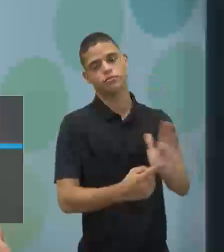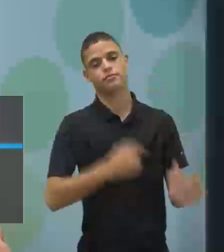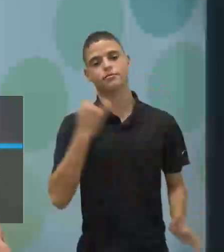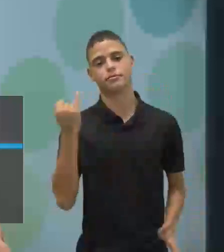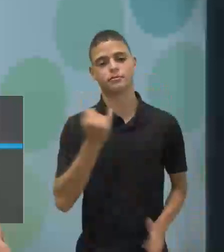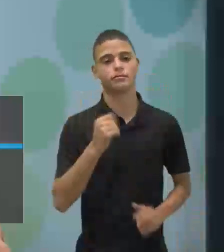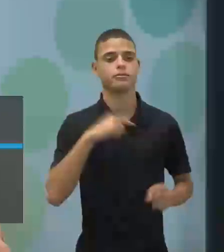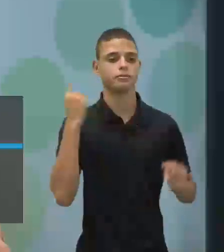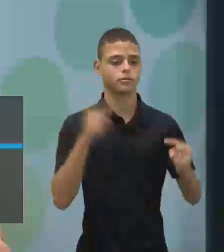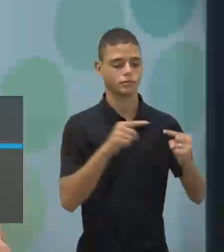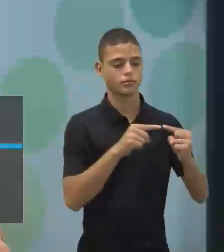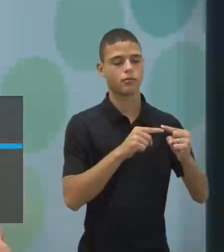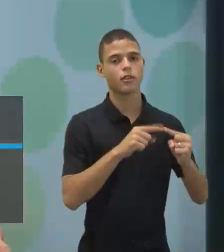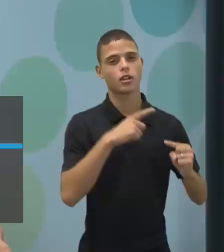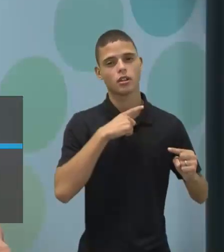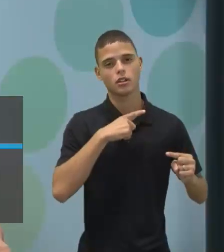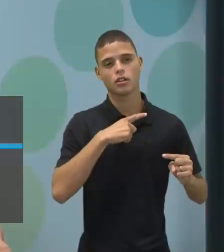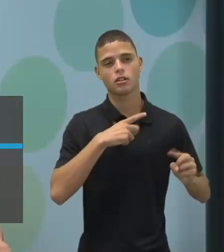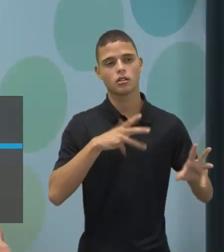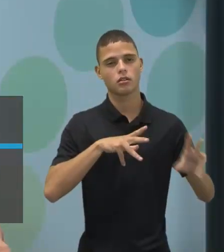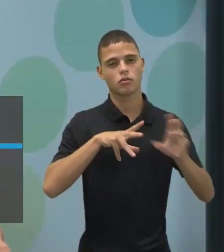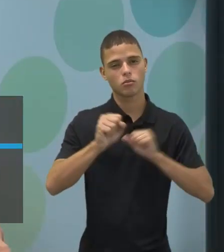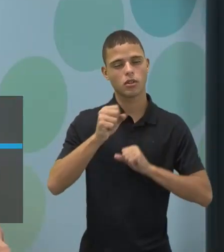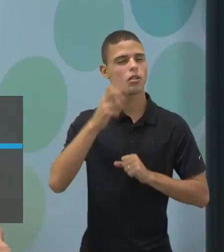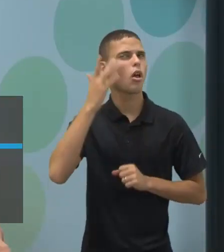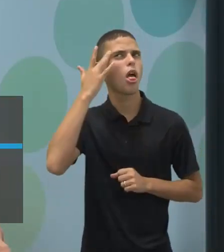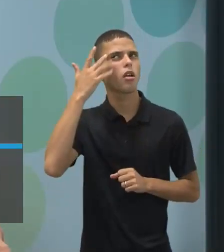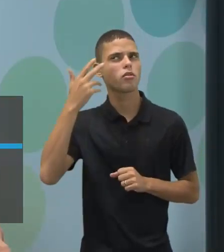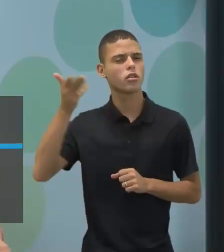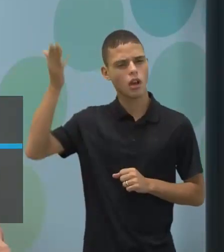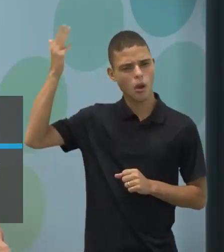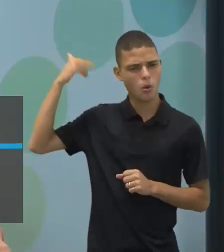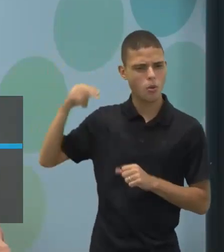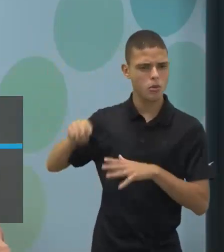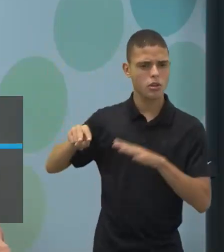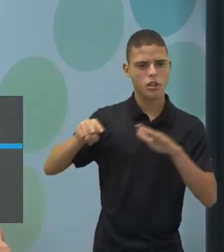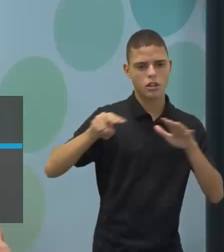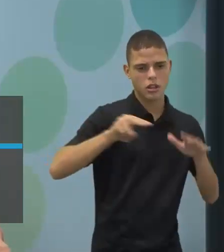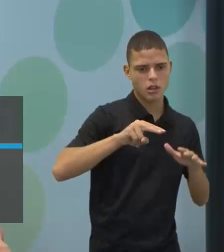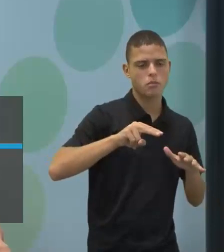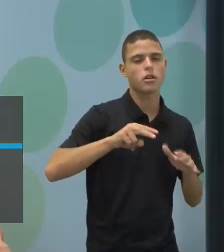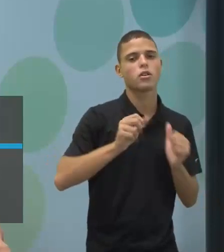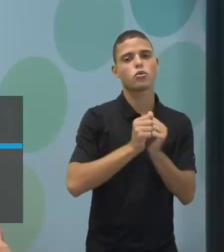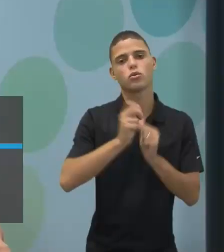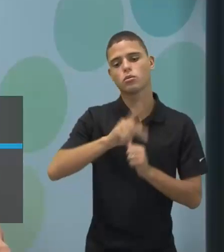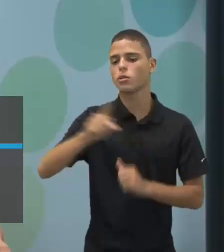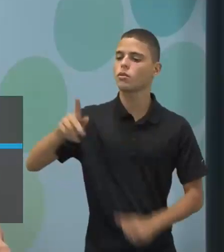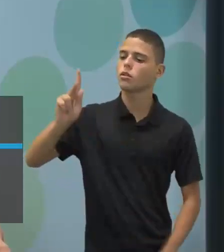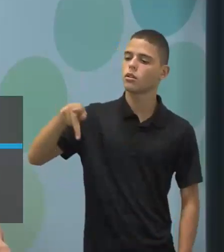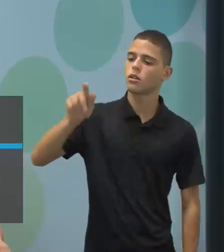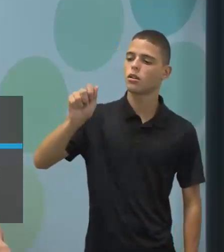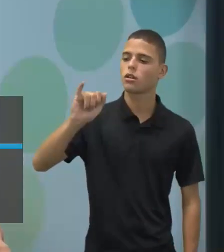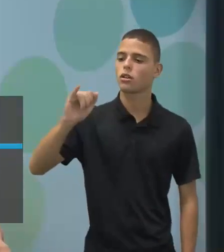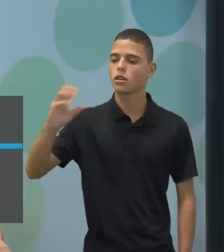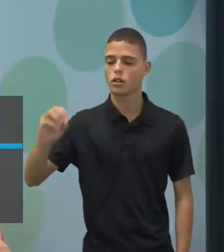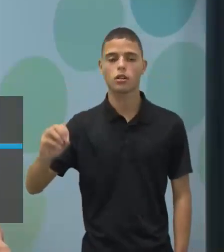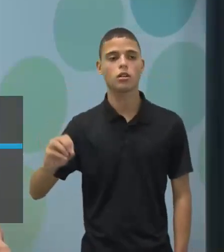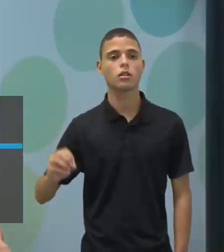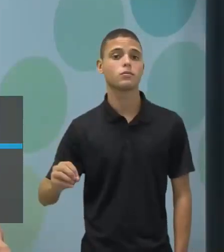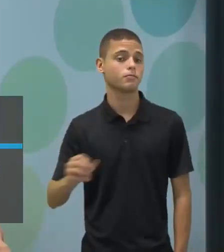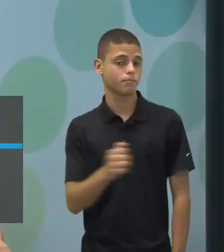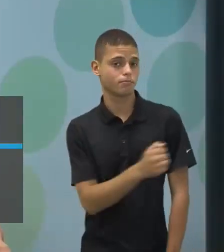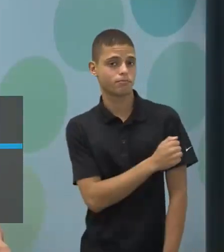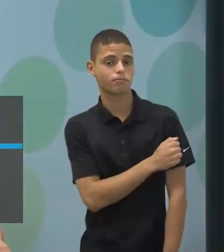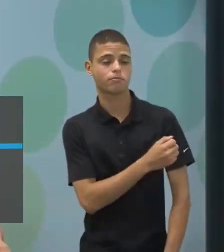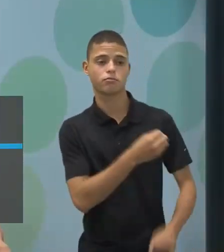tem um objetivo. A gente teve uma formação, acho que semana retrasada com o professor Caio, que os estudantes dele falaram